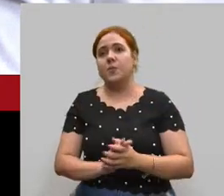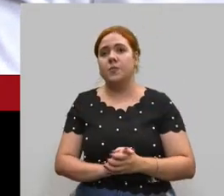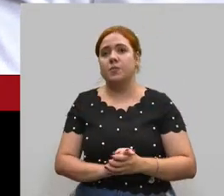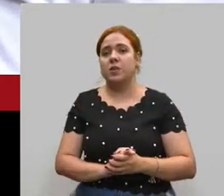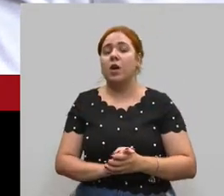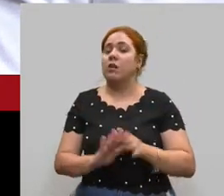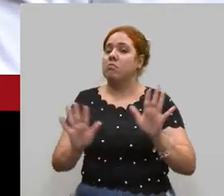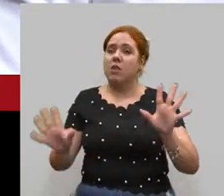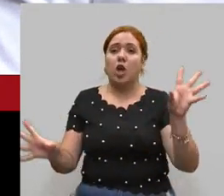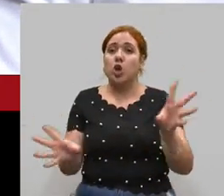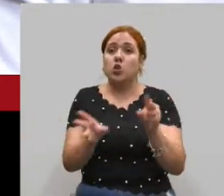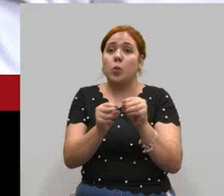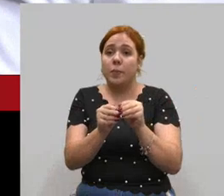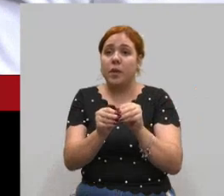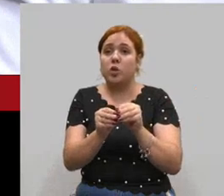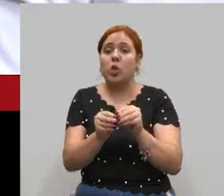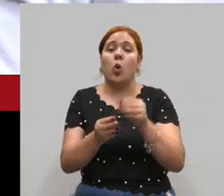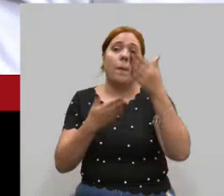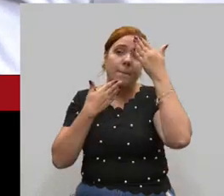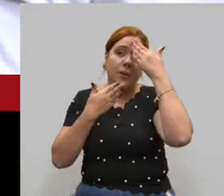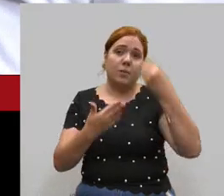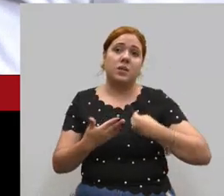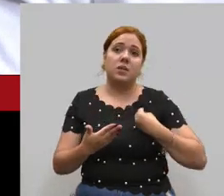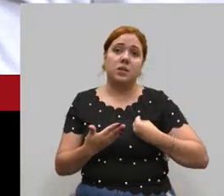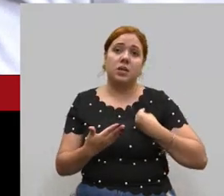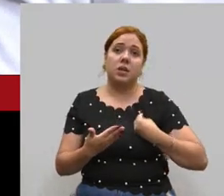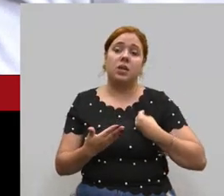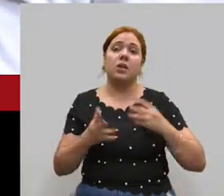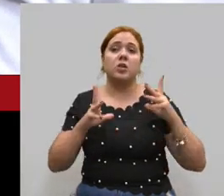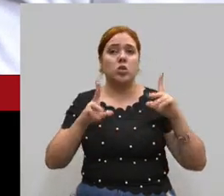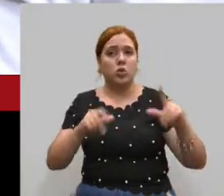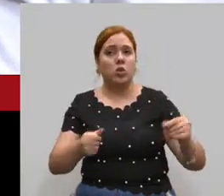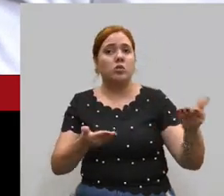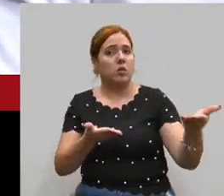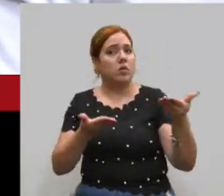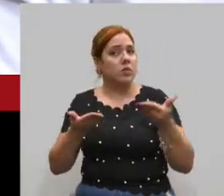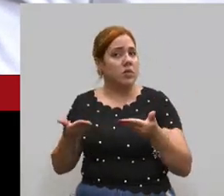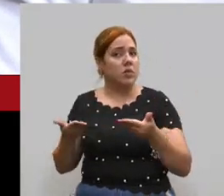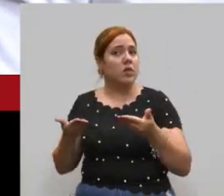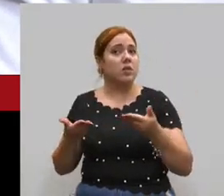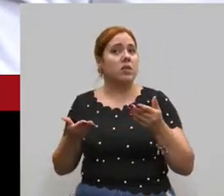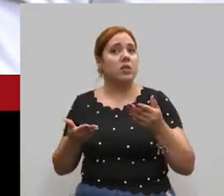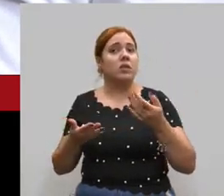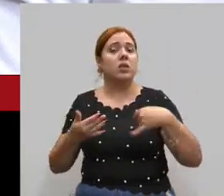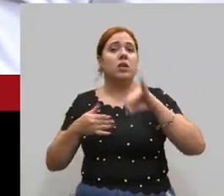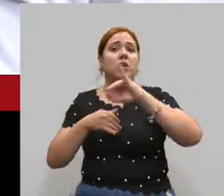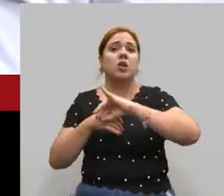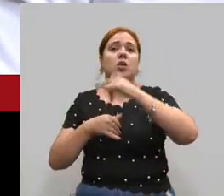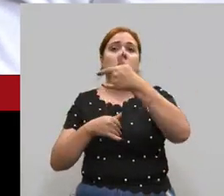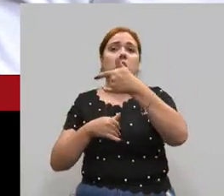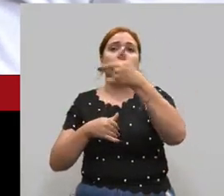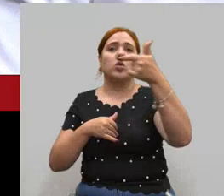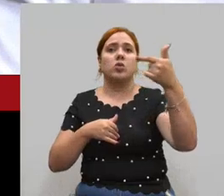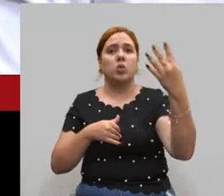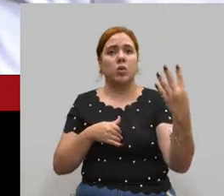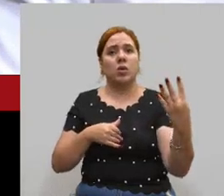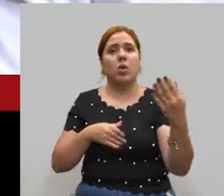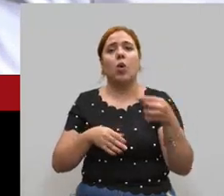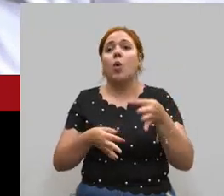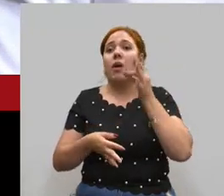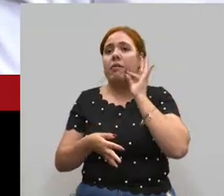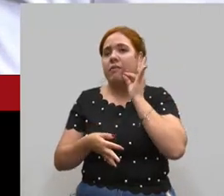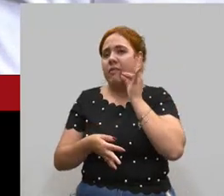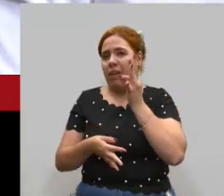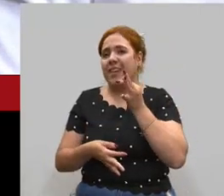mais muito obrigada pela presença aproveito para convidar a todos assim que terminar aqui a gente subir lá no nosso gabinete do do para tomar um cafezinho e continuar